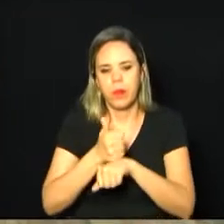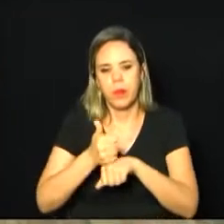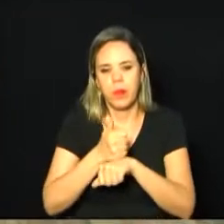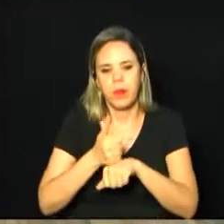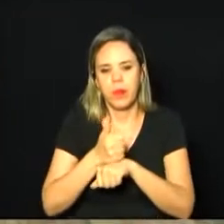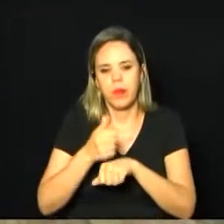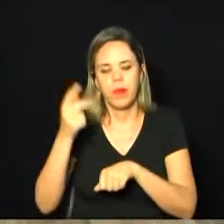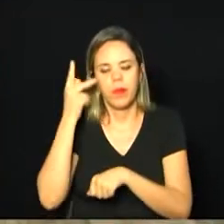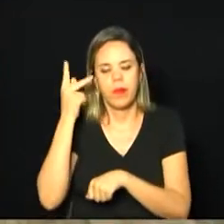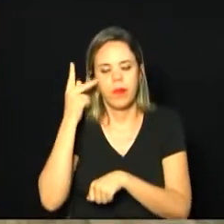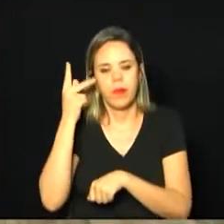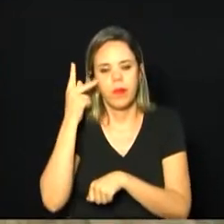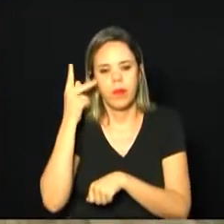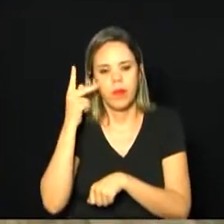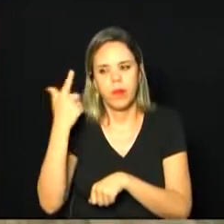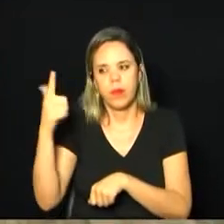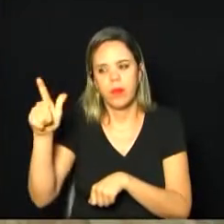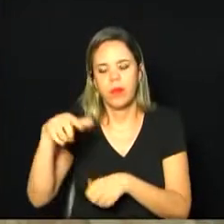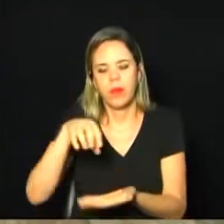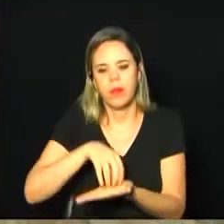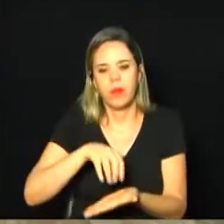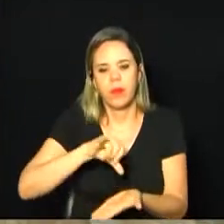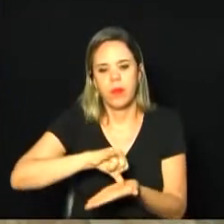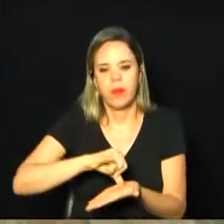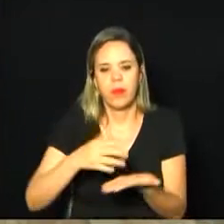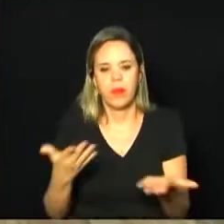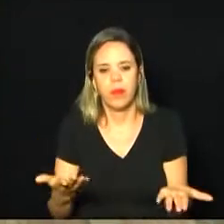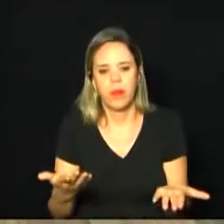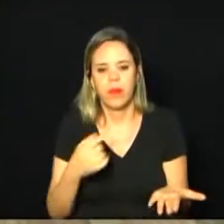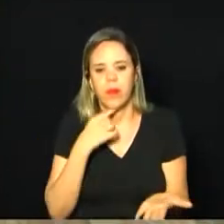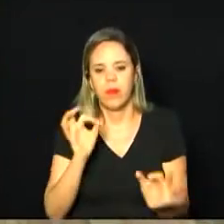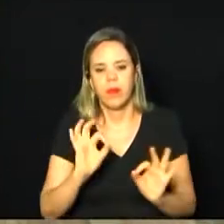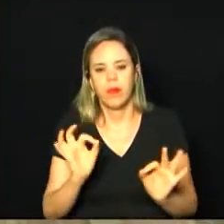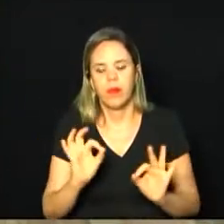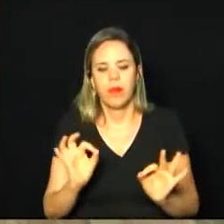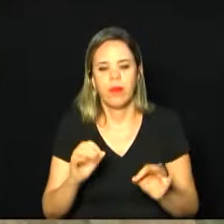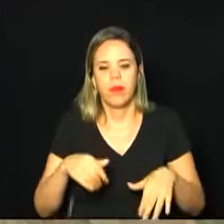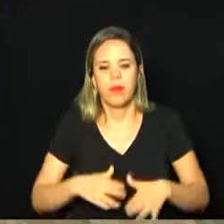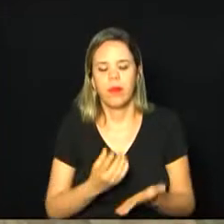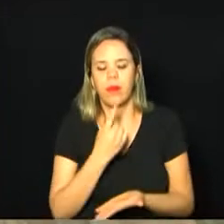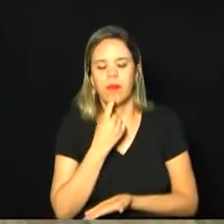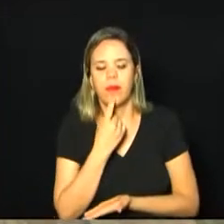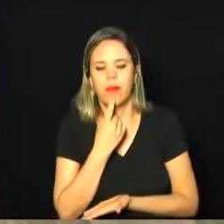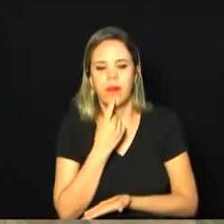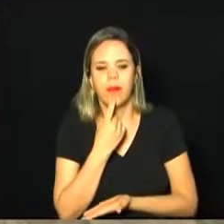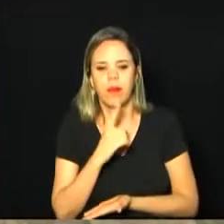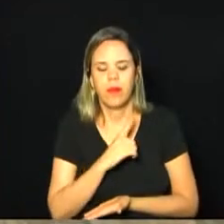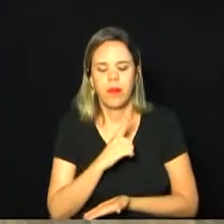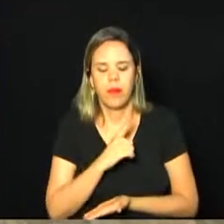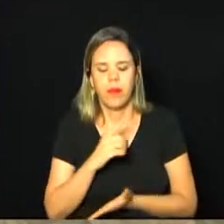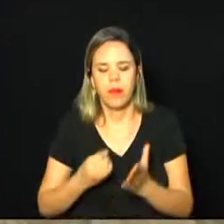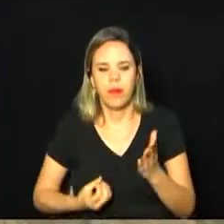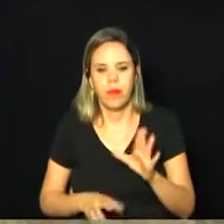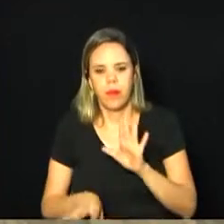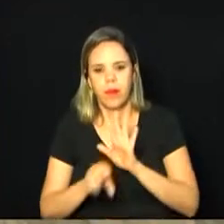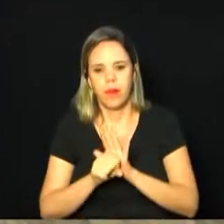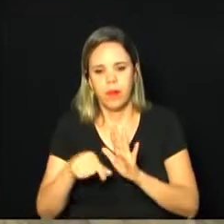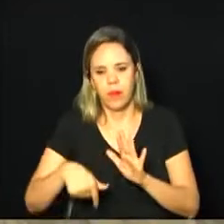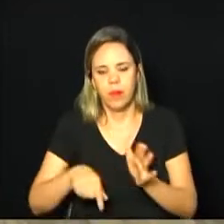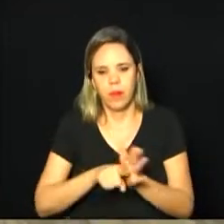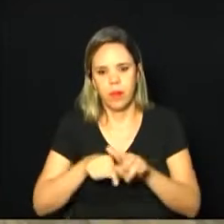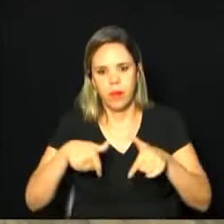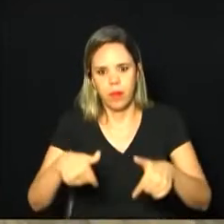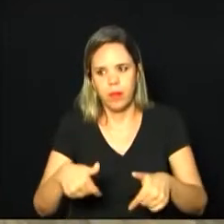foi para São Paulo foi para outros centros mas sem sombra de dúvida se nasceu em Campinas tem uma raiz aqui eu